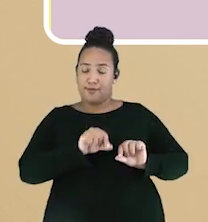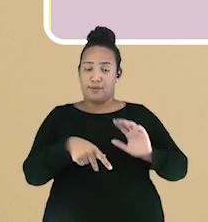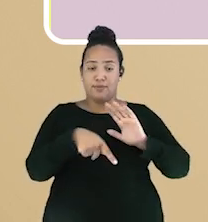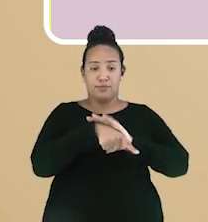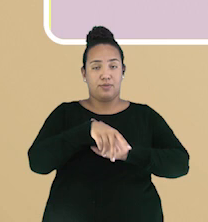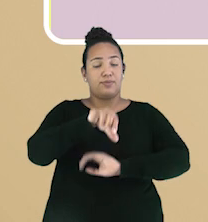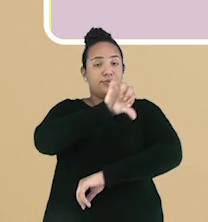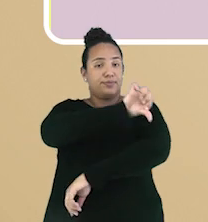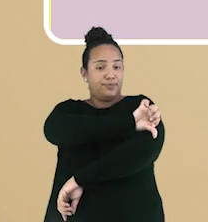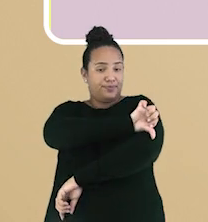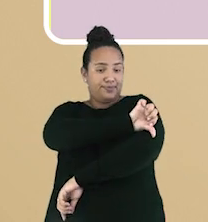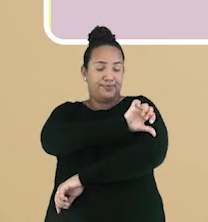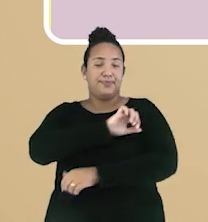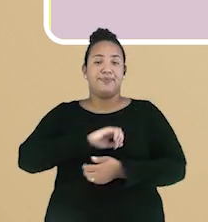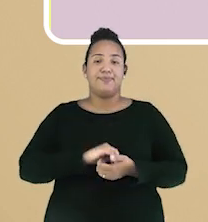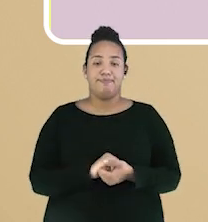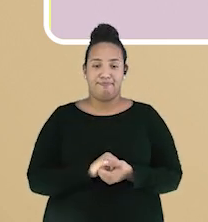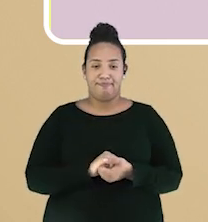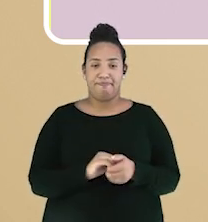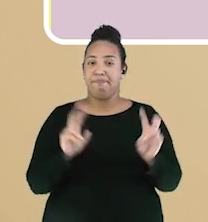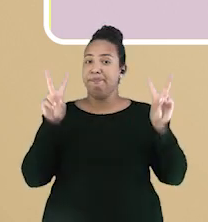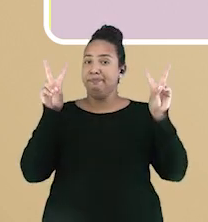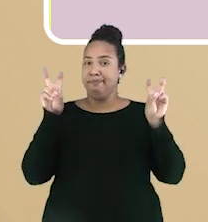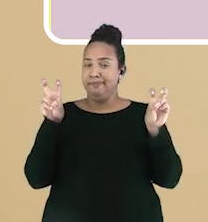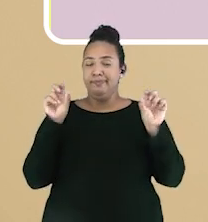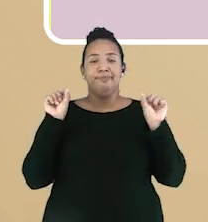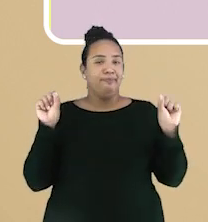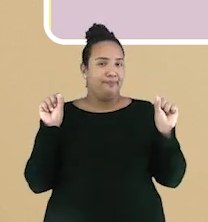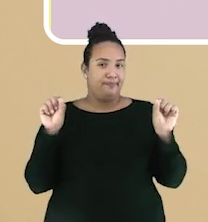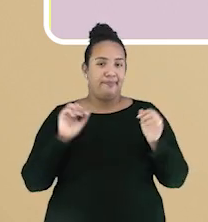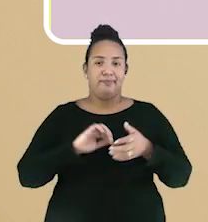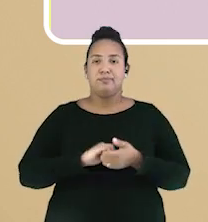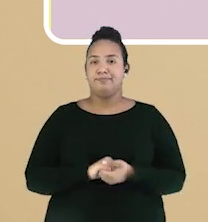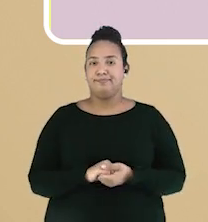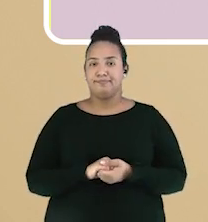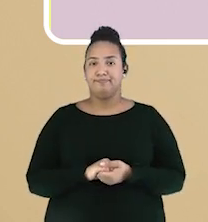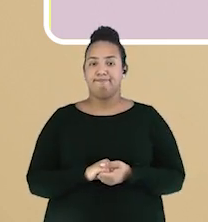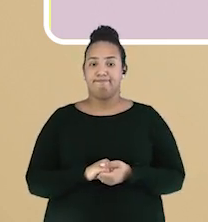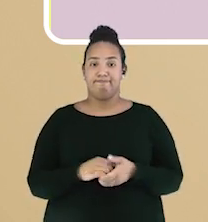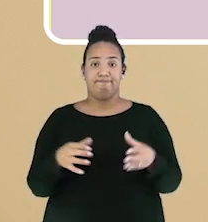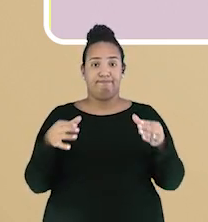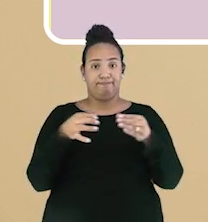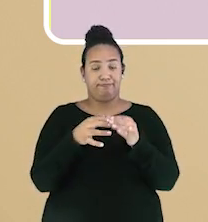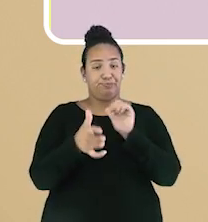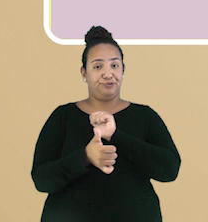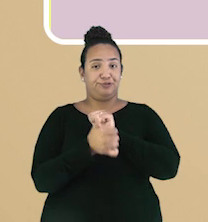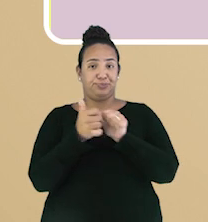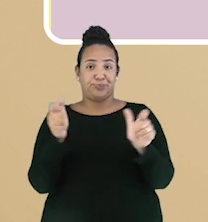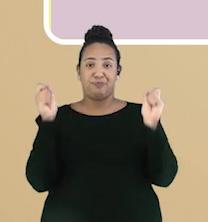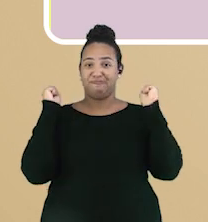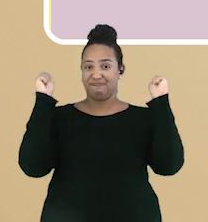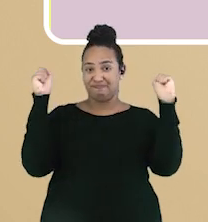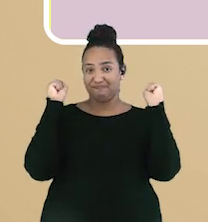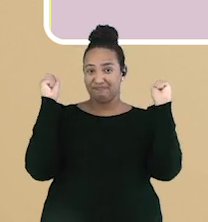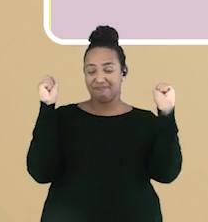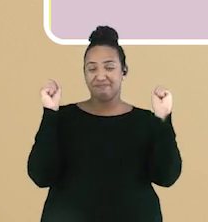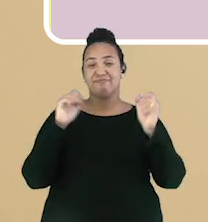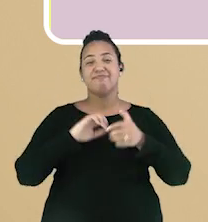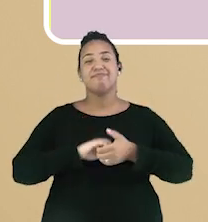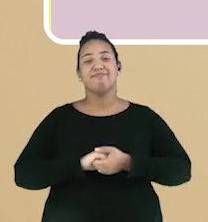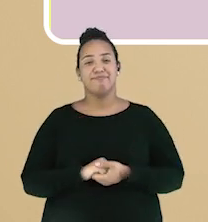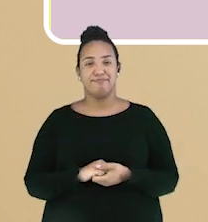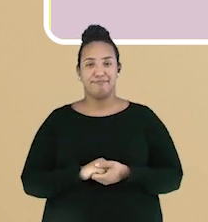9º ano. O título desse gráfico é Torcida de Time de Futebol. O gráfico